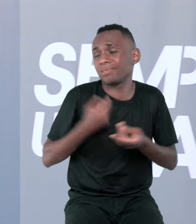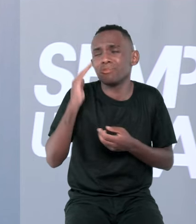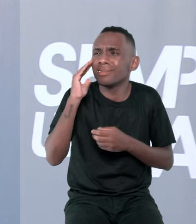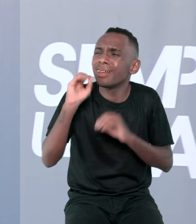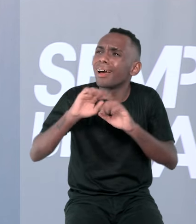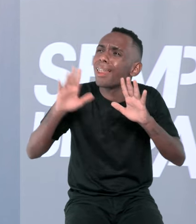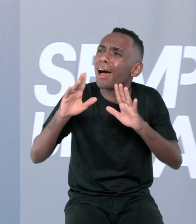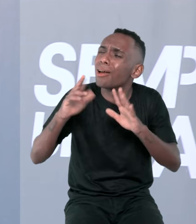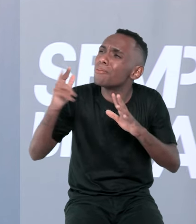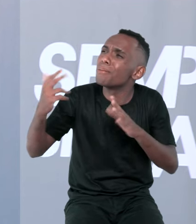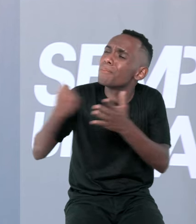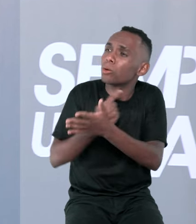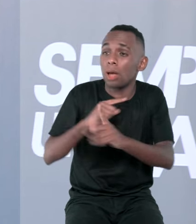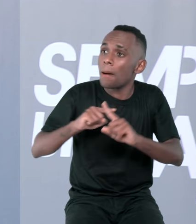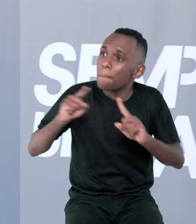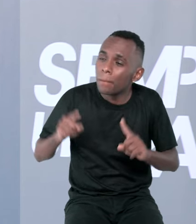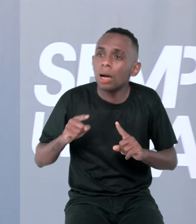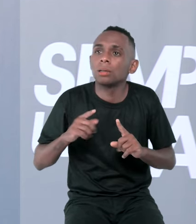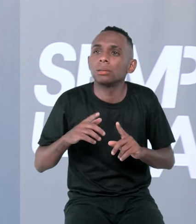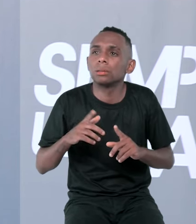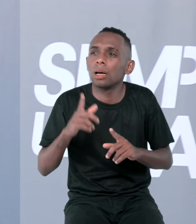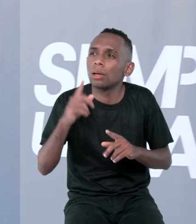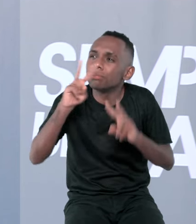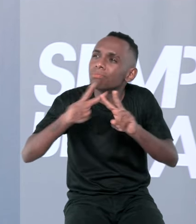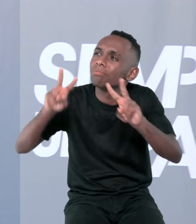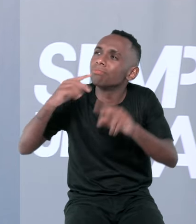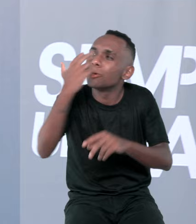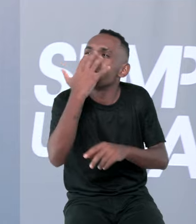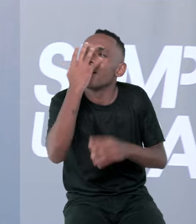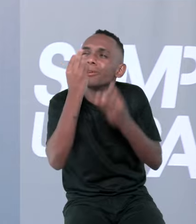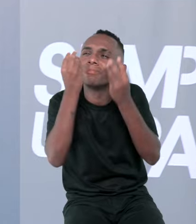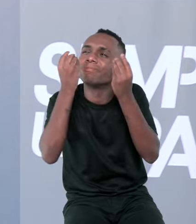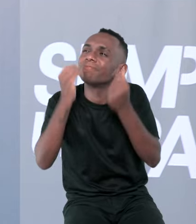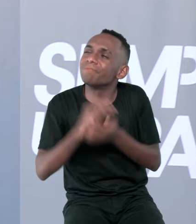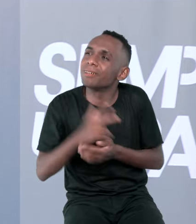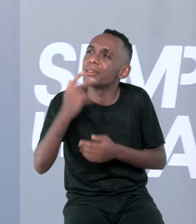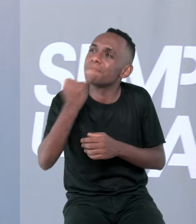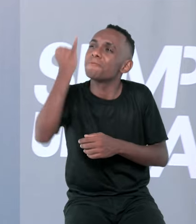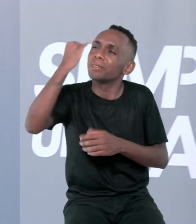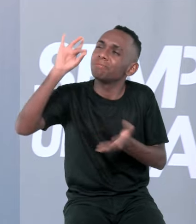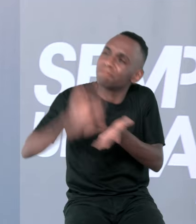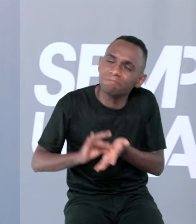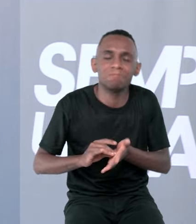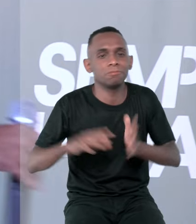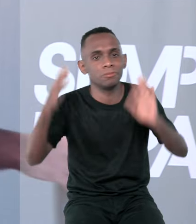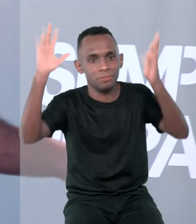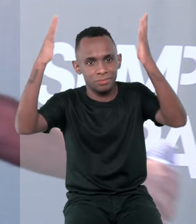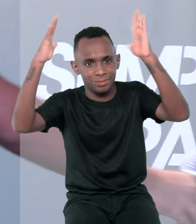o que você queria dizer. Mas, a julgar pela água dos seus olhos, me pareceu importante.